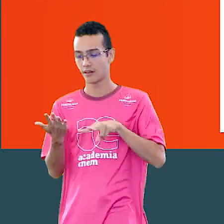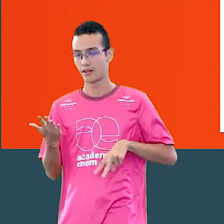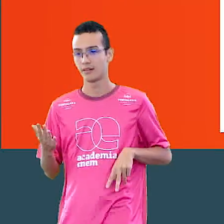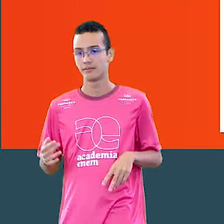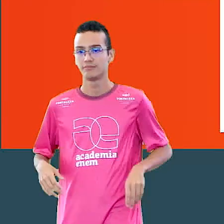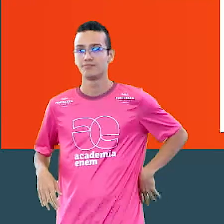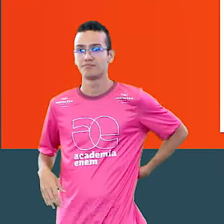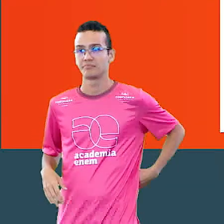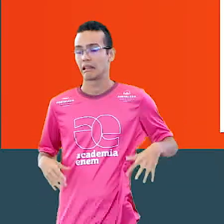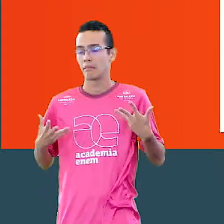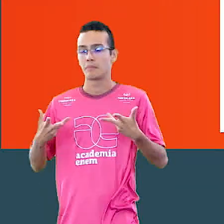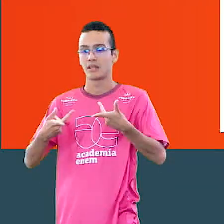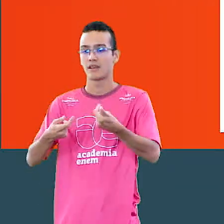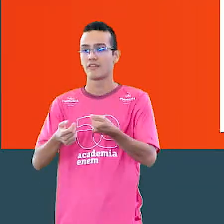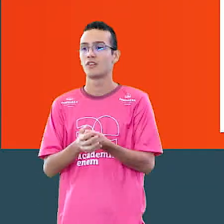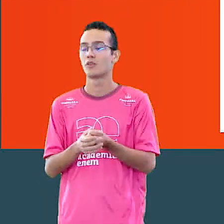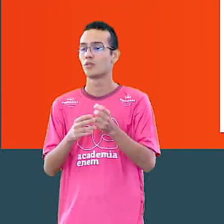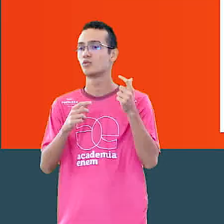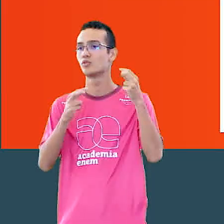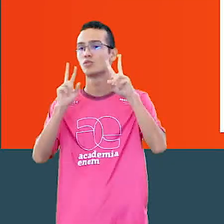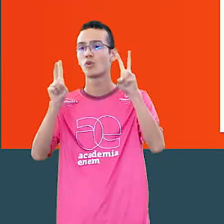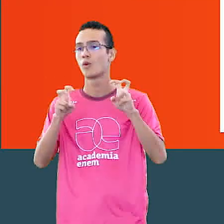sobre a ancestralidade, como os